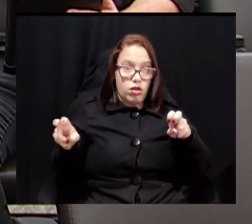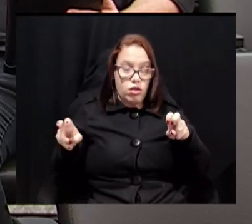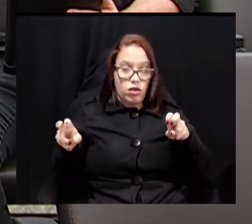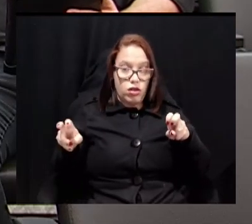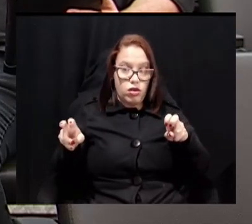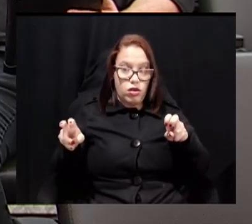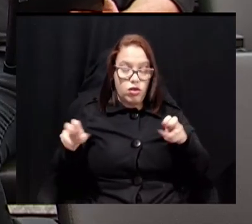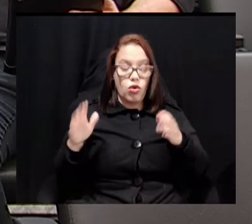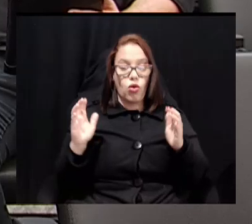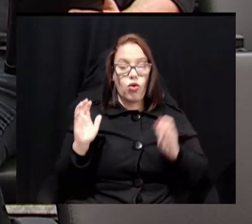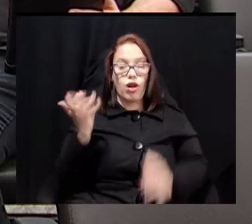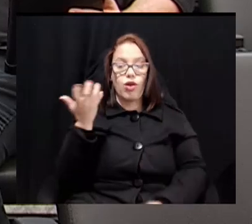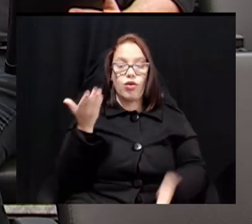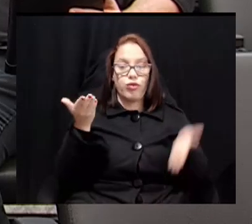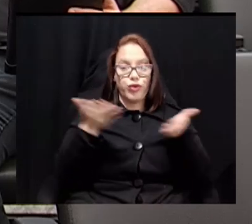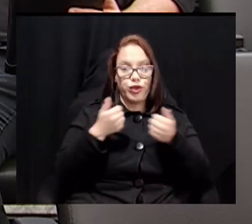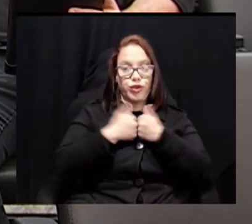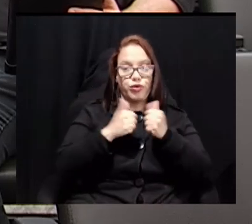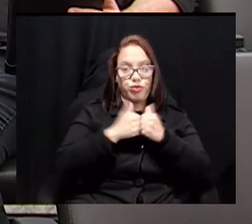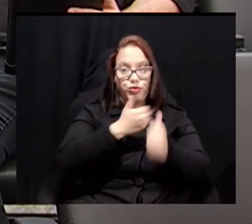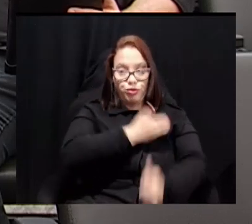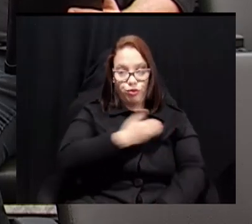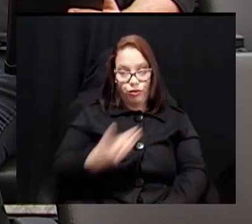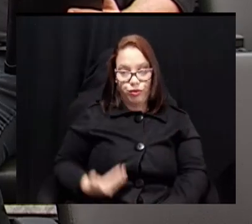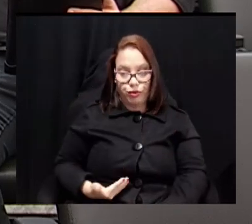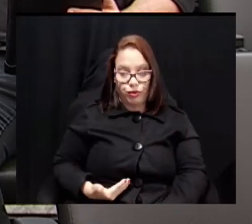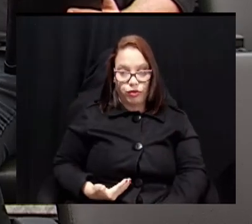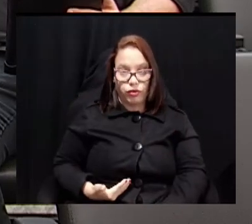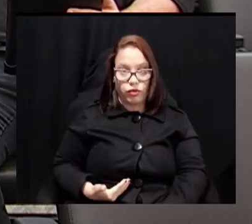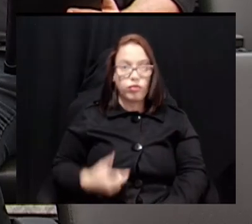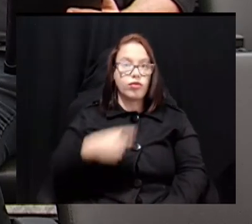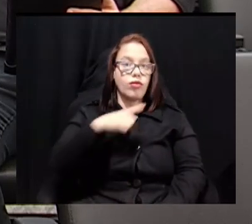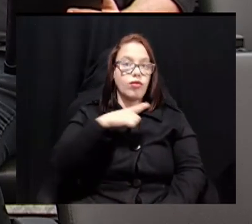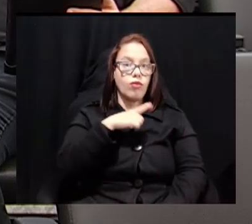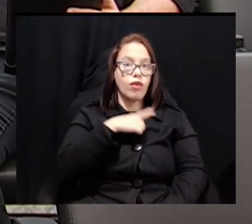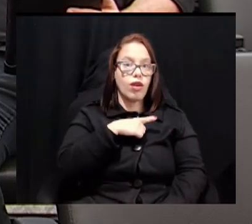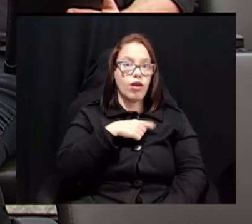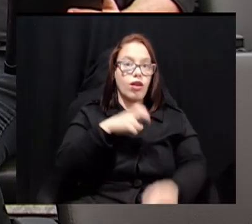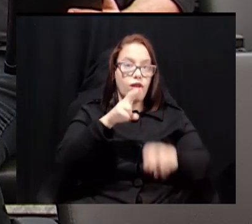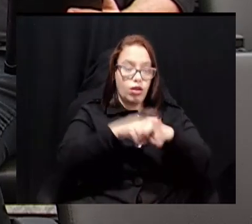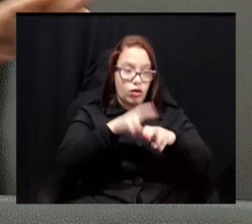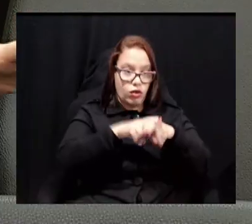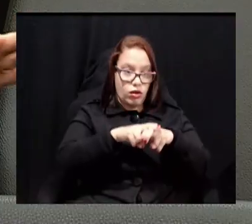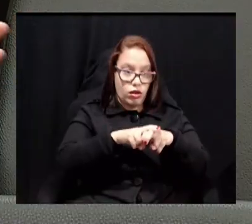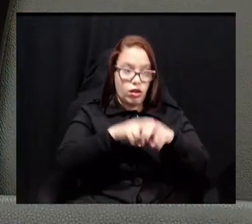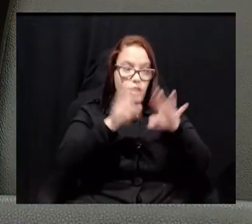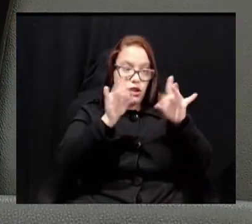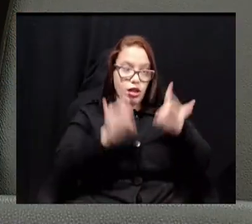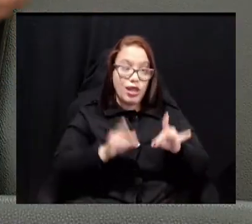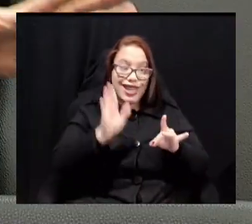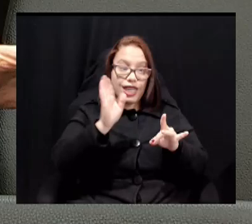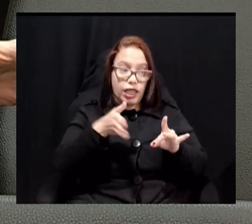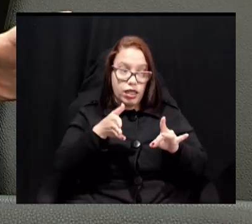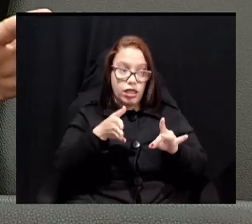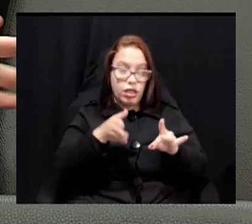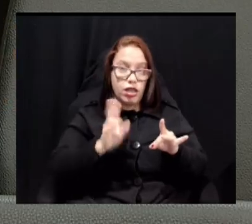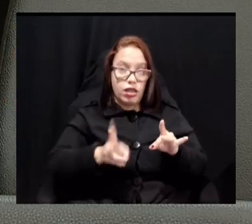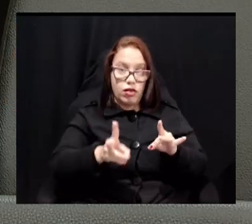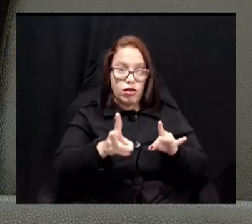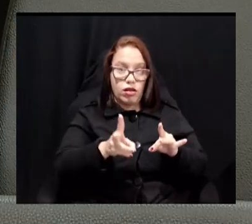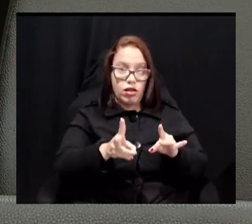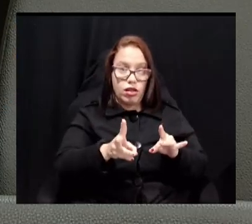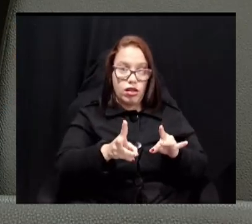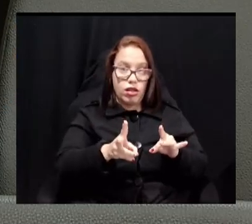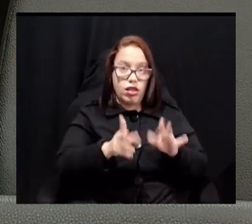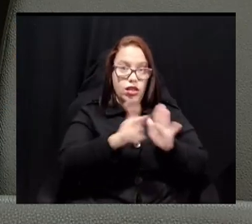no transporte público? Existe o assento reservado já, e ele vai permanecer. Na verdade, esse projeto